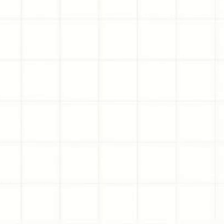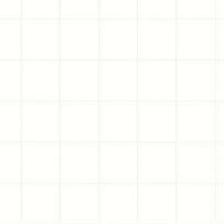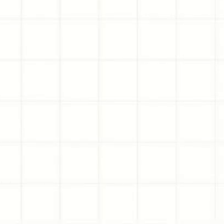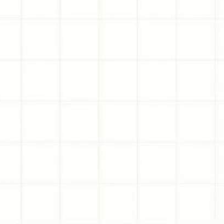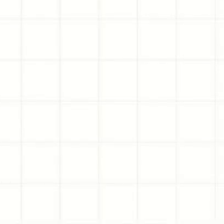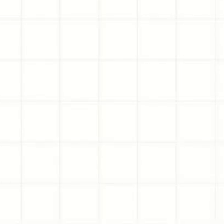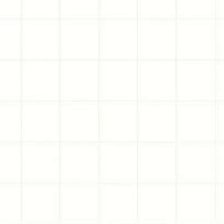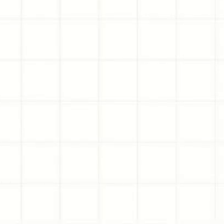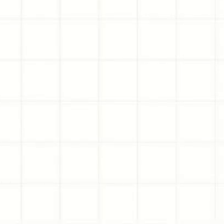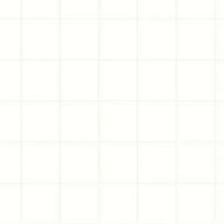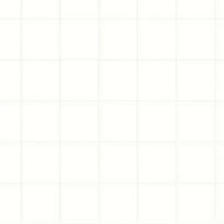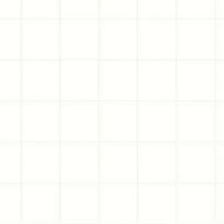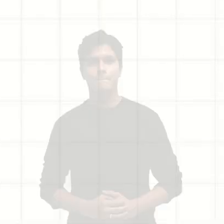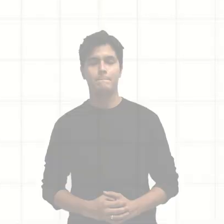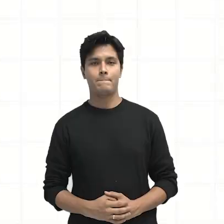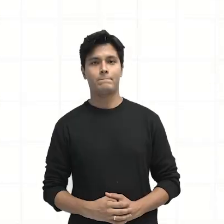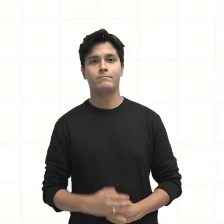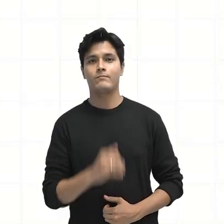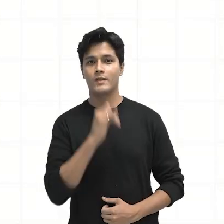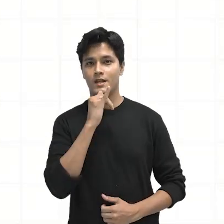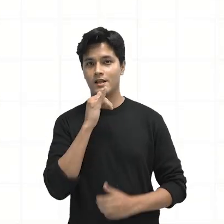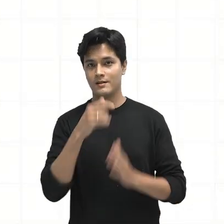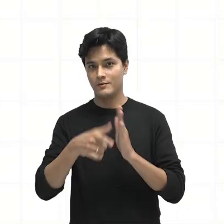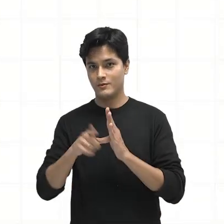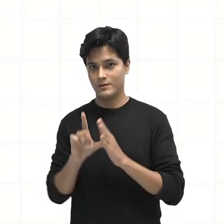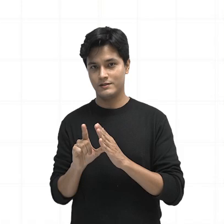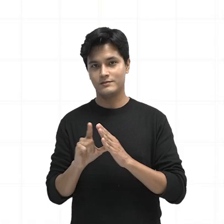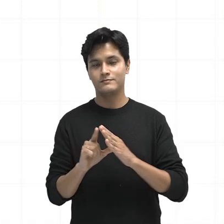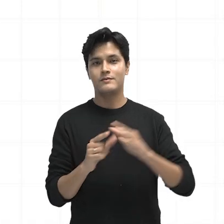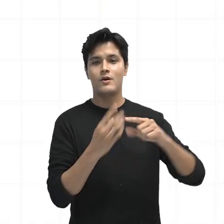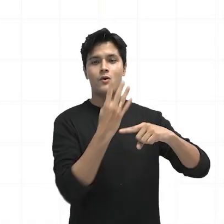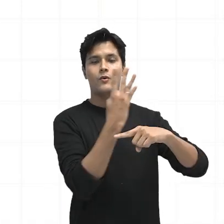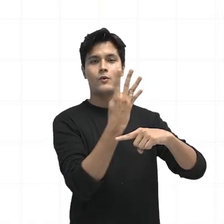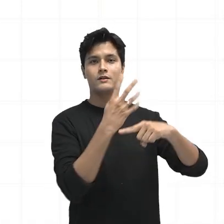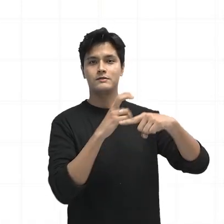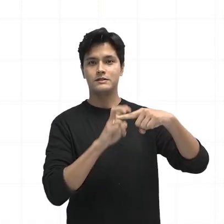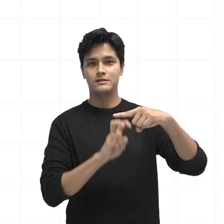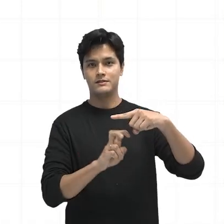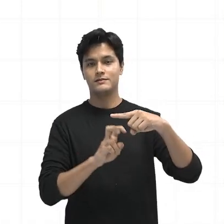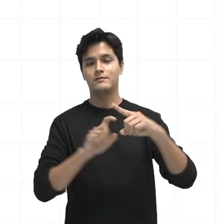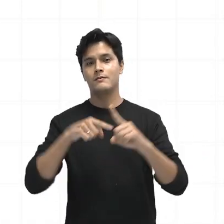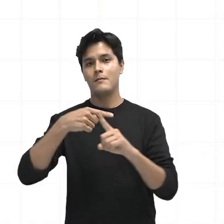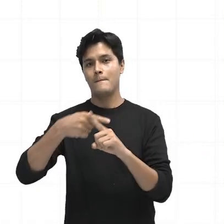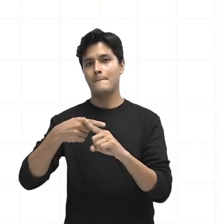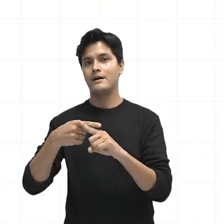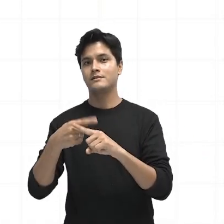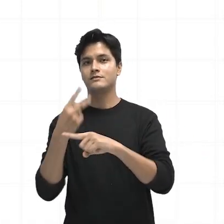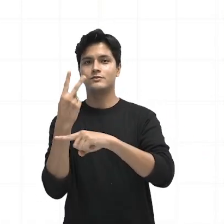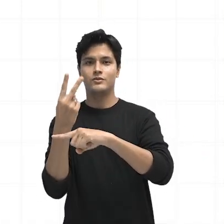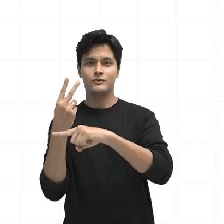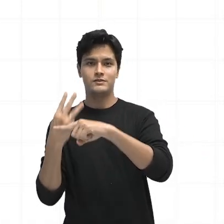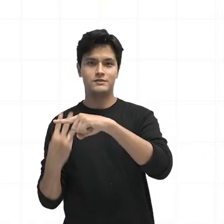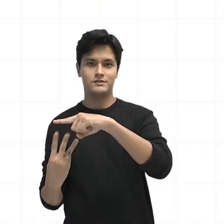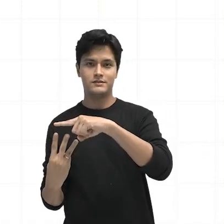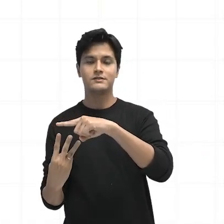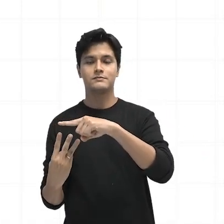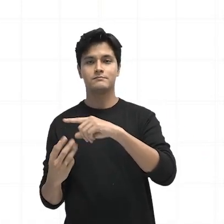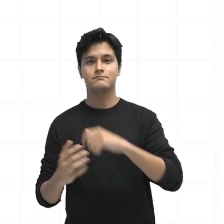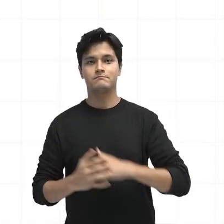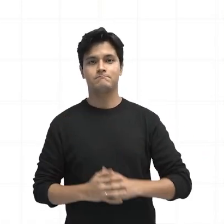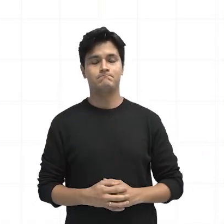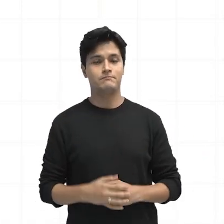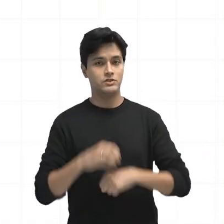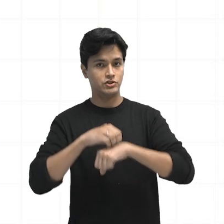4/5 mais 2/3. 4/5 mais 2/3. De novo, vamos